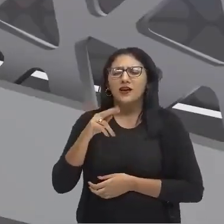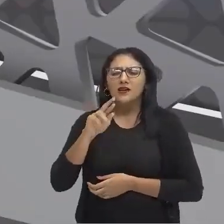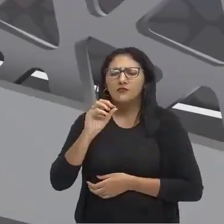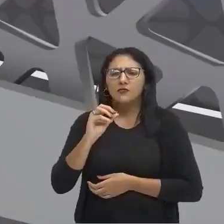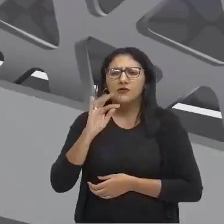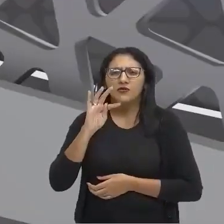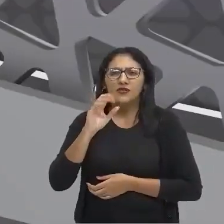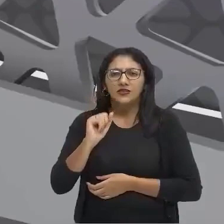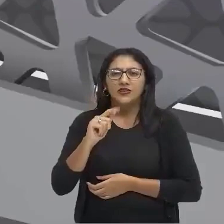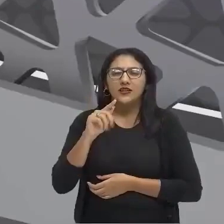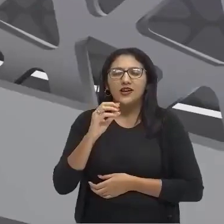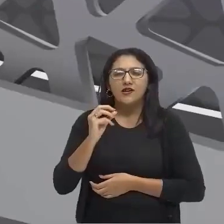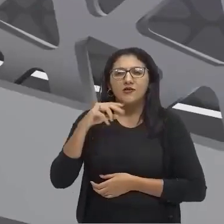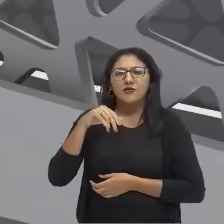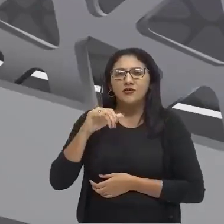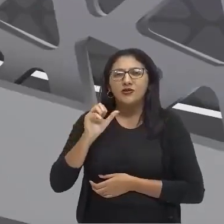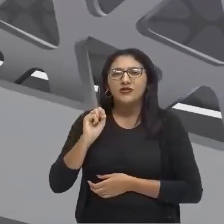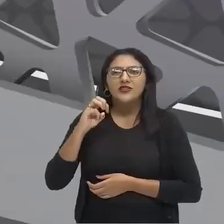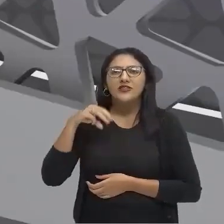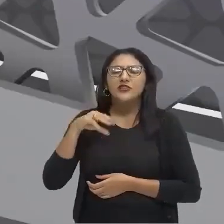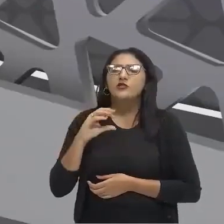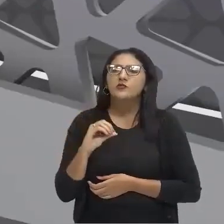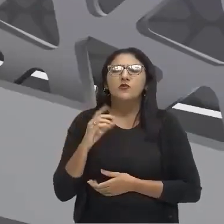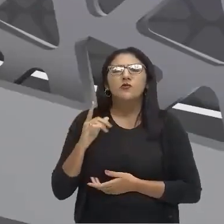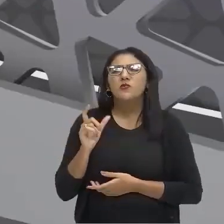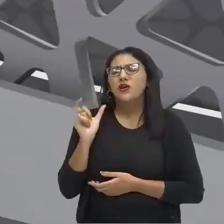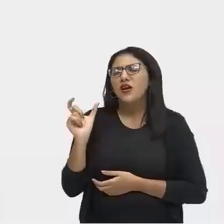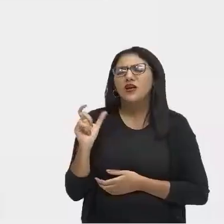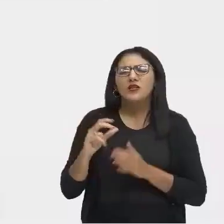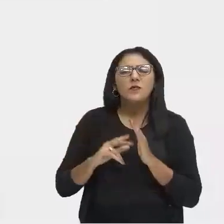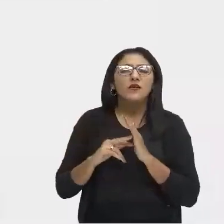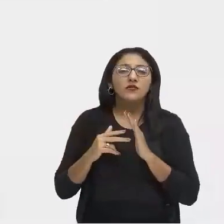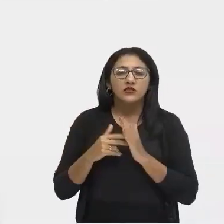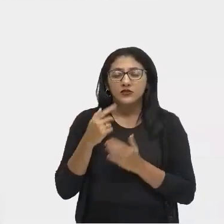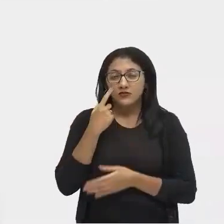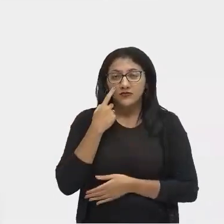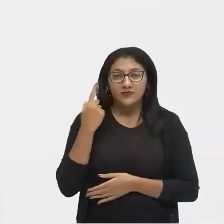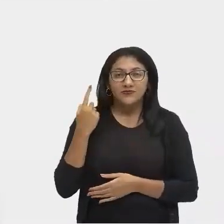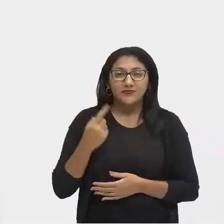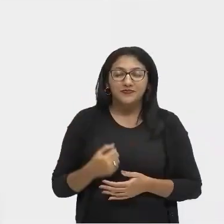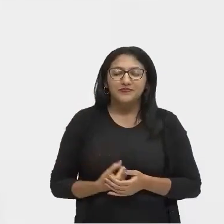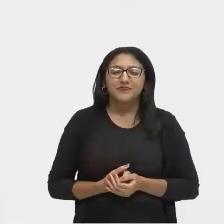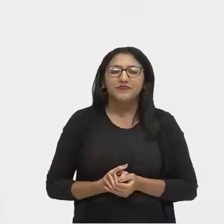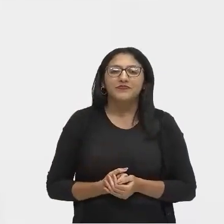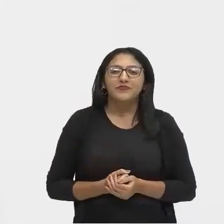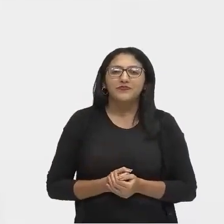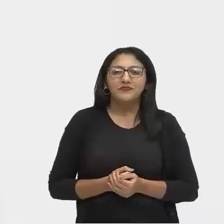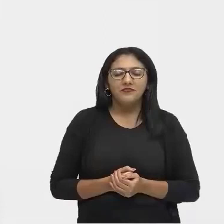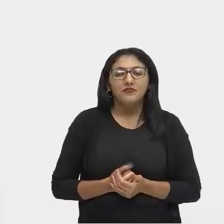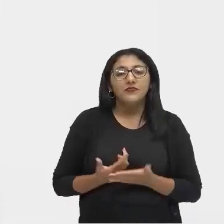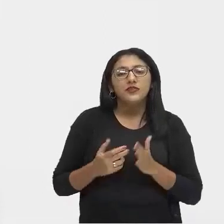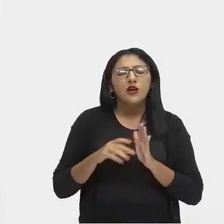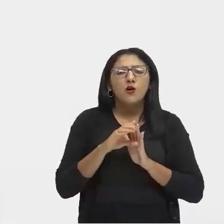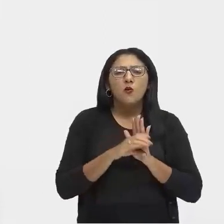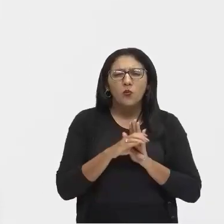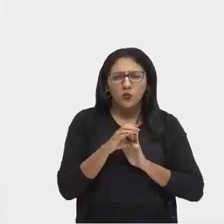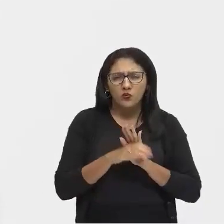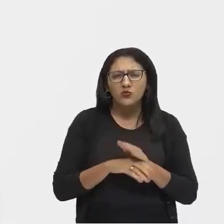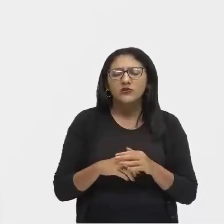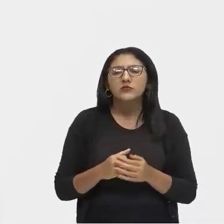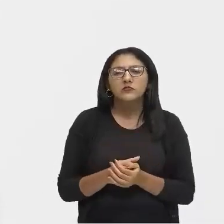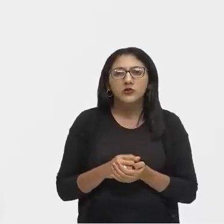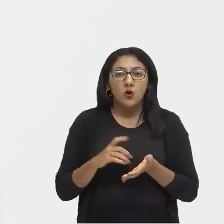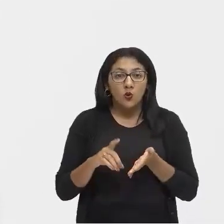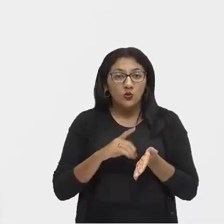né, o protagonismo, e o que seria o protagonismo? Vamos ver? Então, o protagonismo, de acordo